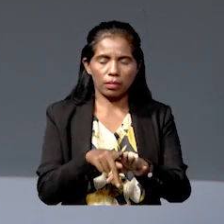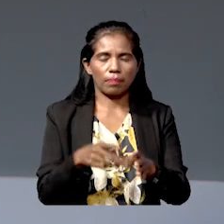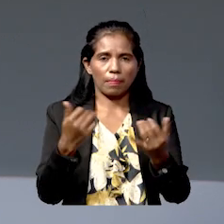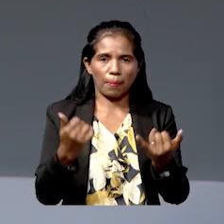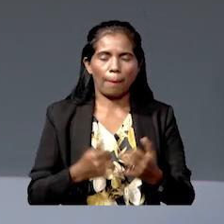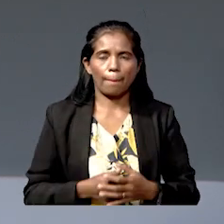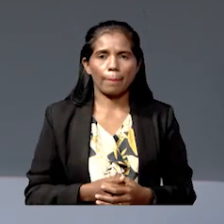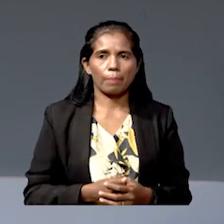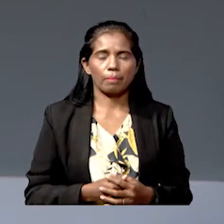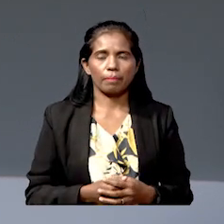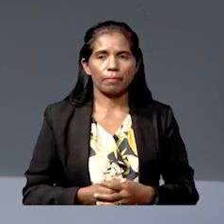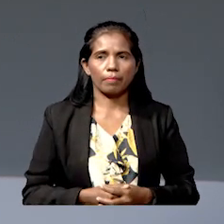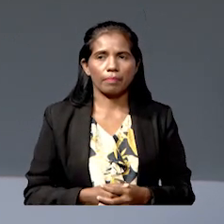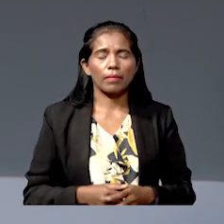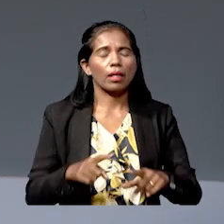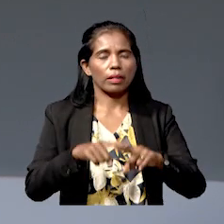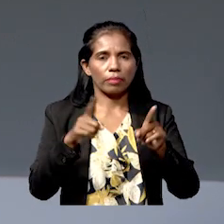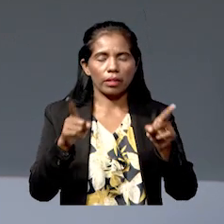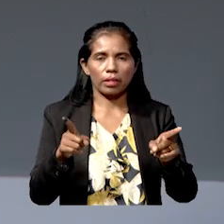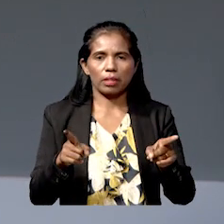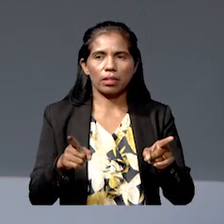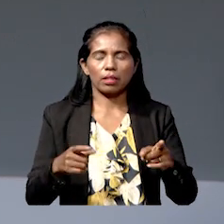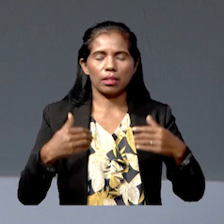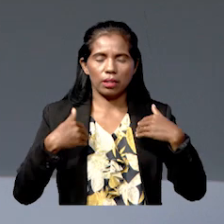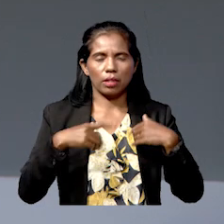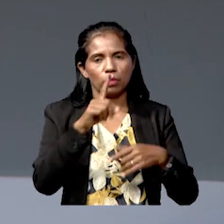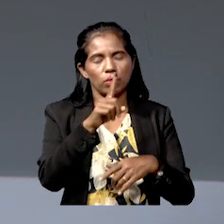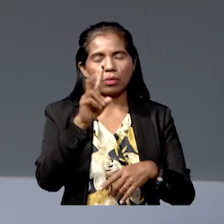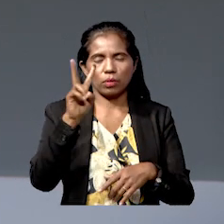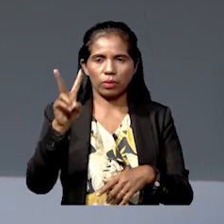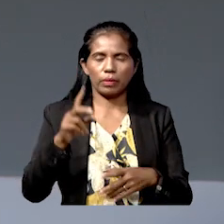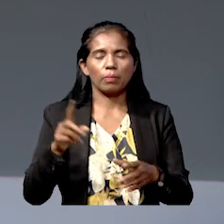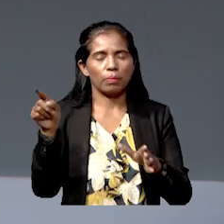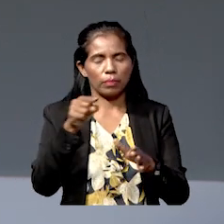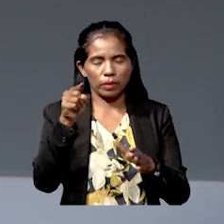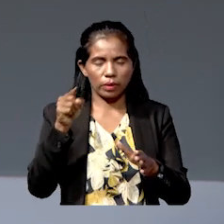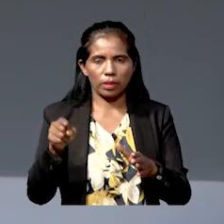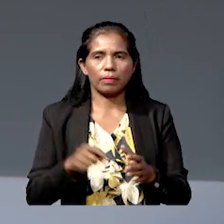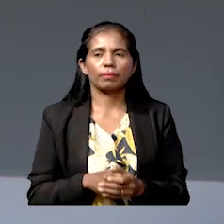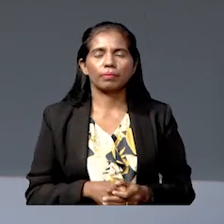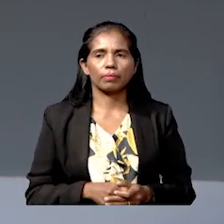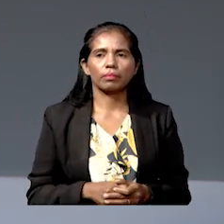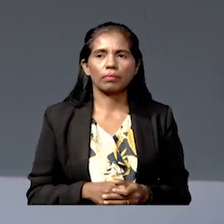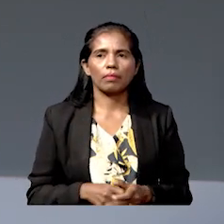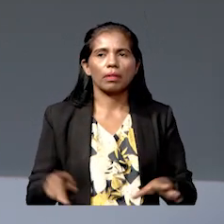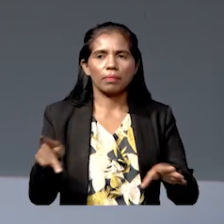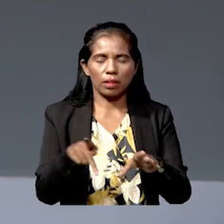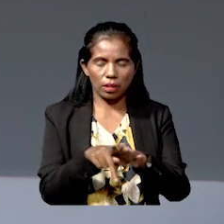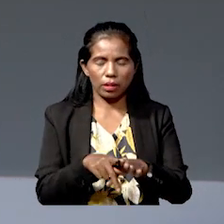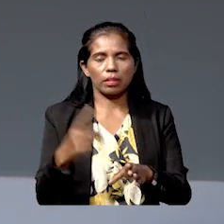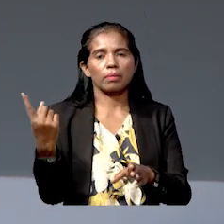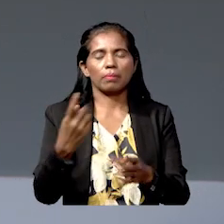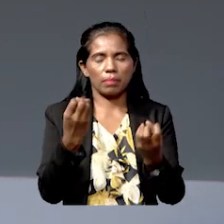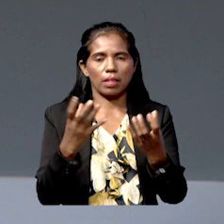né? Né, be, diferença, né, é de 1% ou 2%, né? Isso significa que a participação é máxima na FATE,